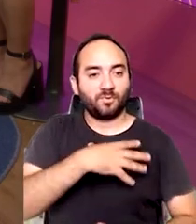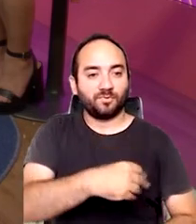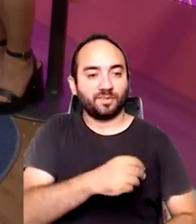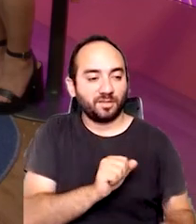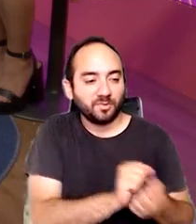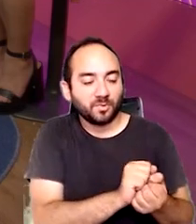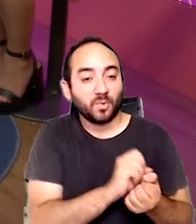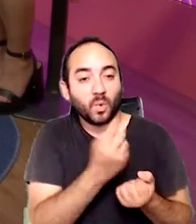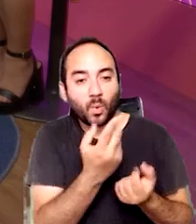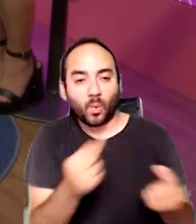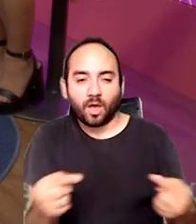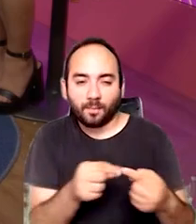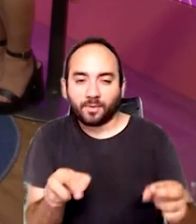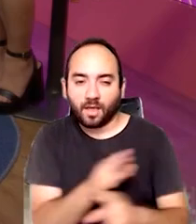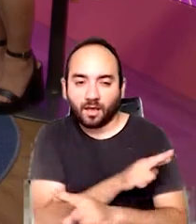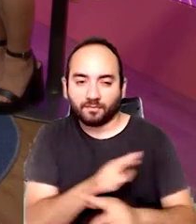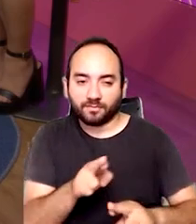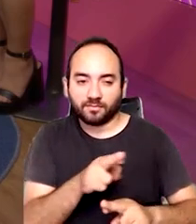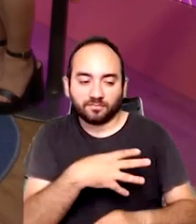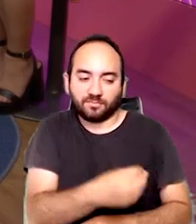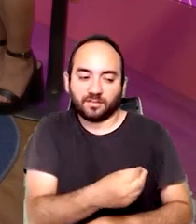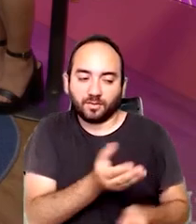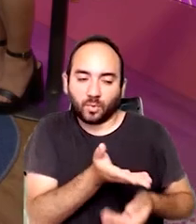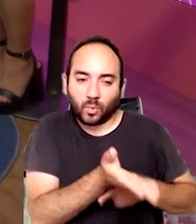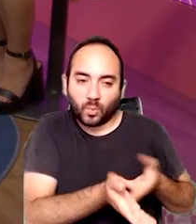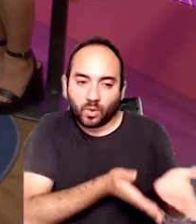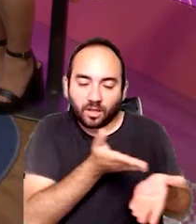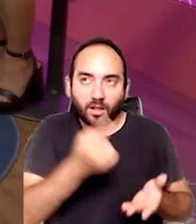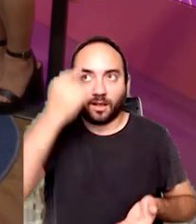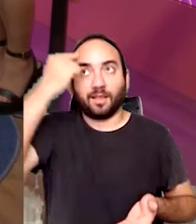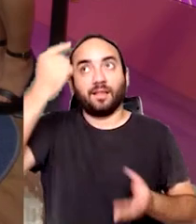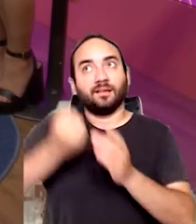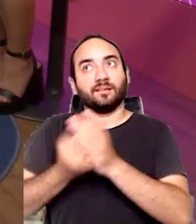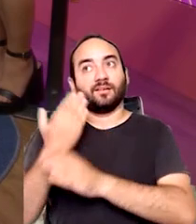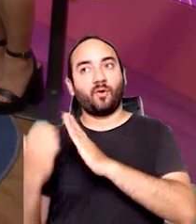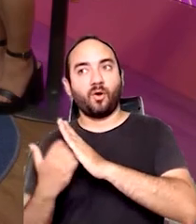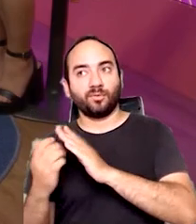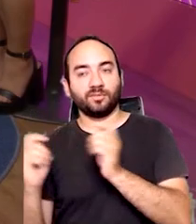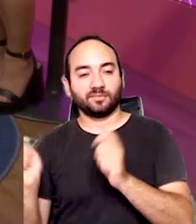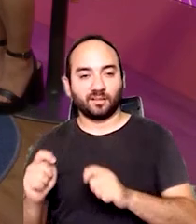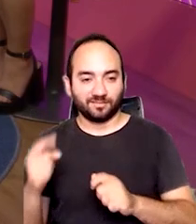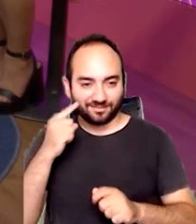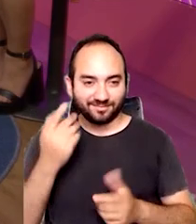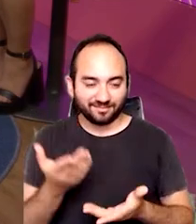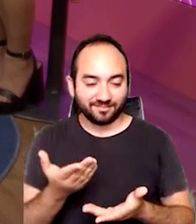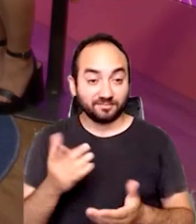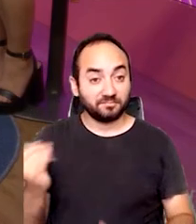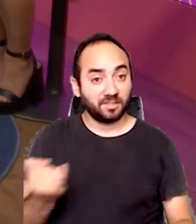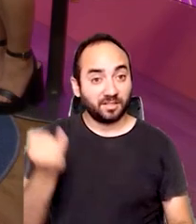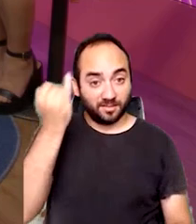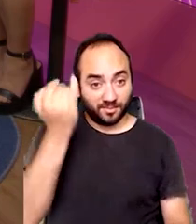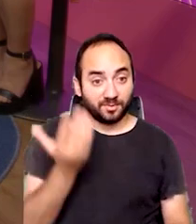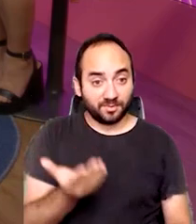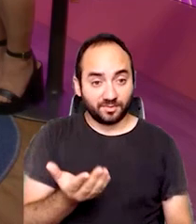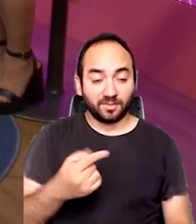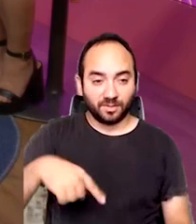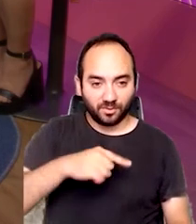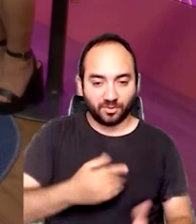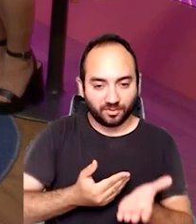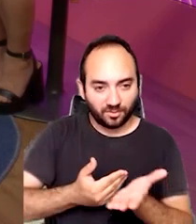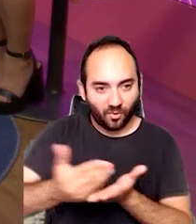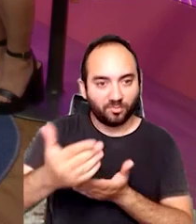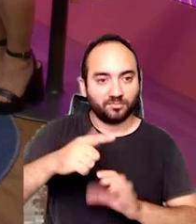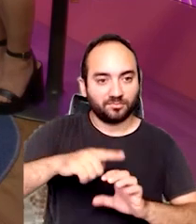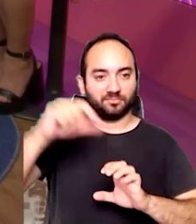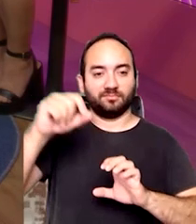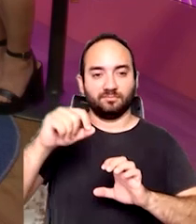a maternidade ou alguma coisa com relação a maternidade então é muito importante né o quando a